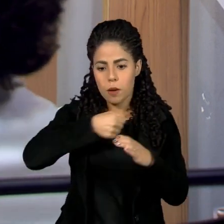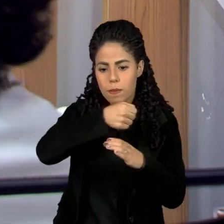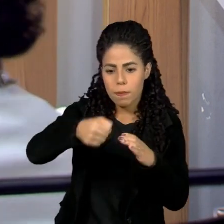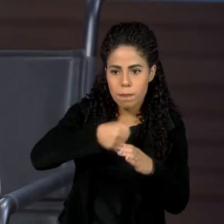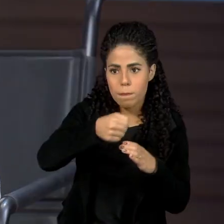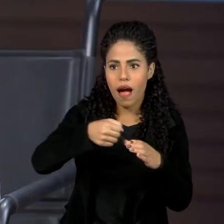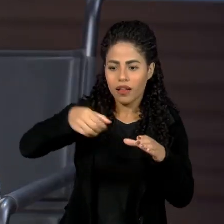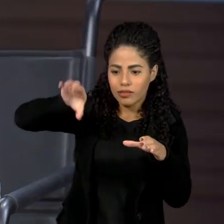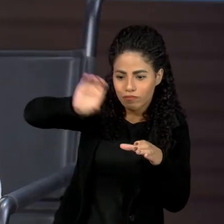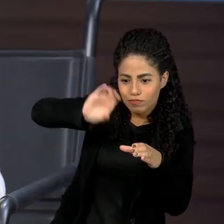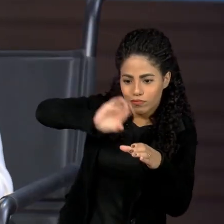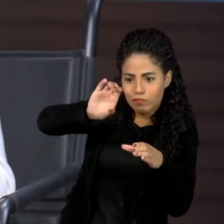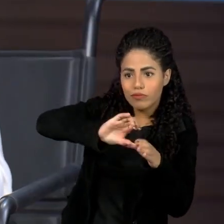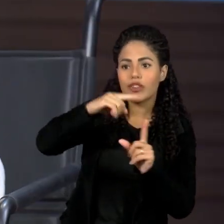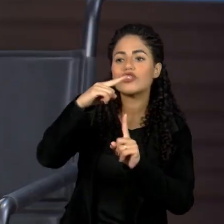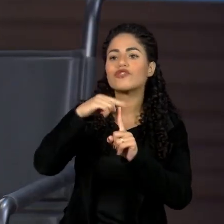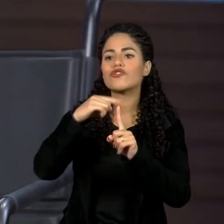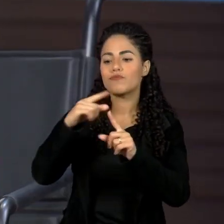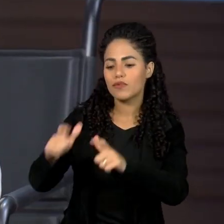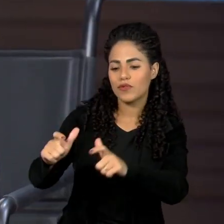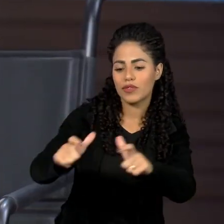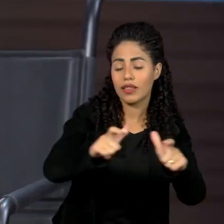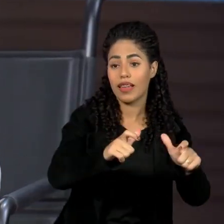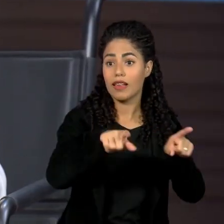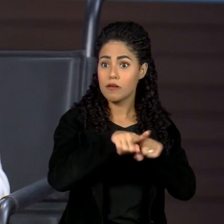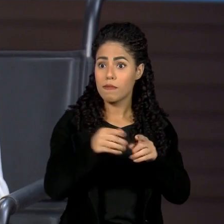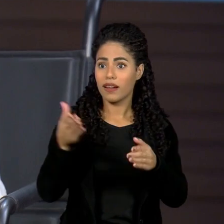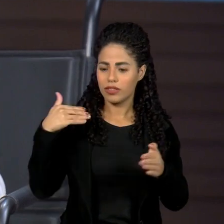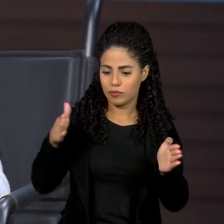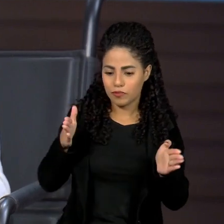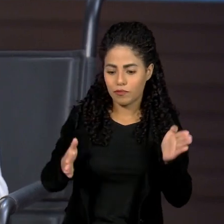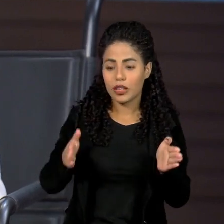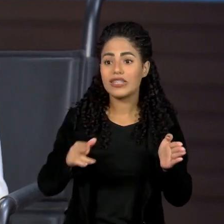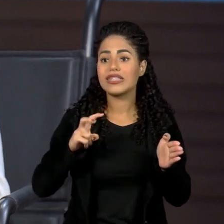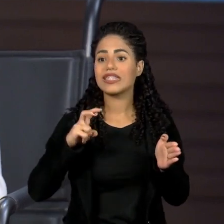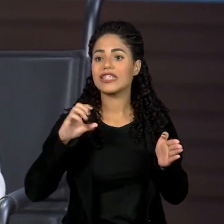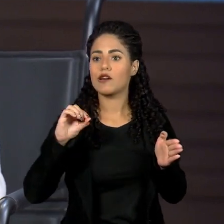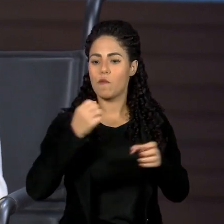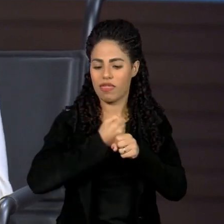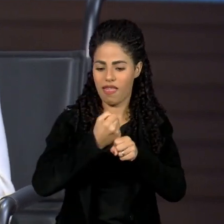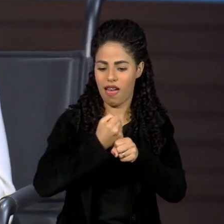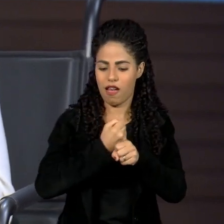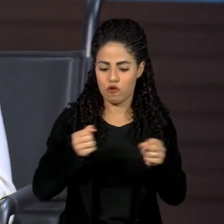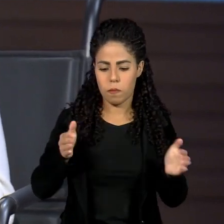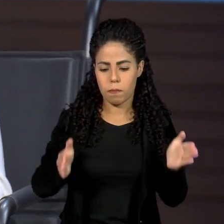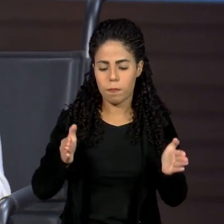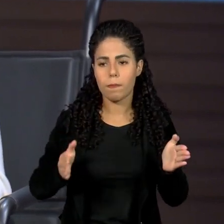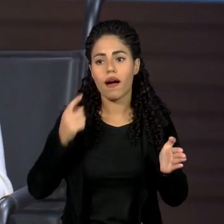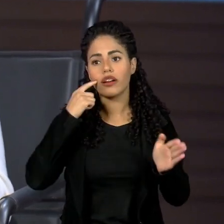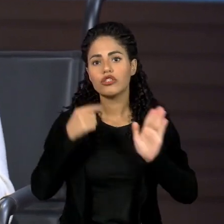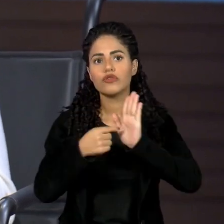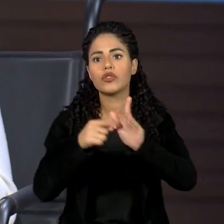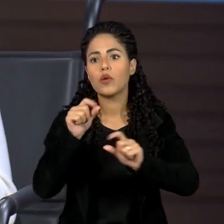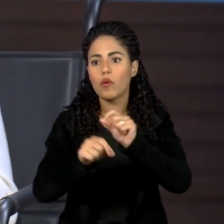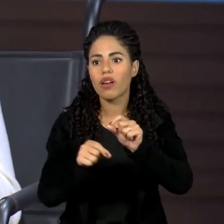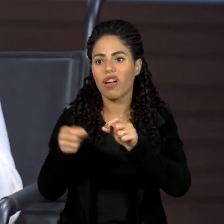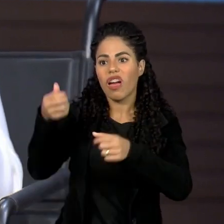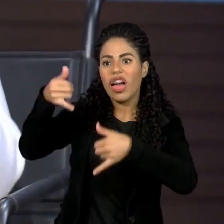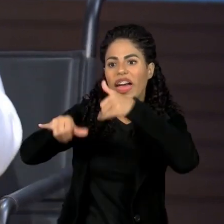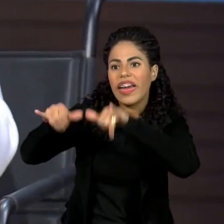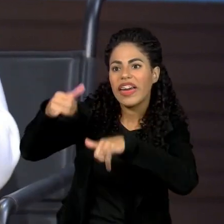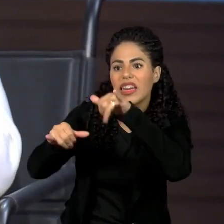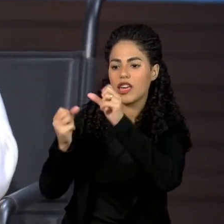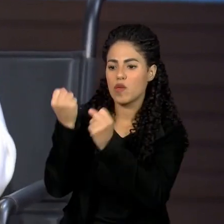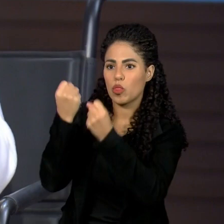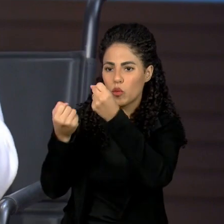ingredientes típicos, os seus pratos típicos. Nos últimos 50 anos, o que a gente vê? Uma forte industrialização, a globalização,